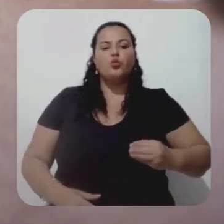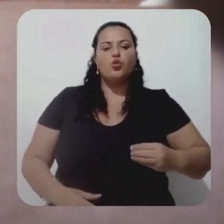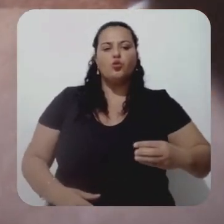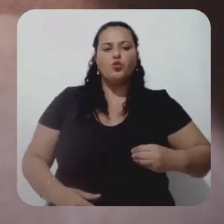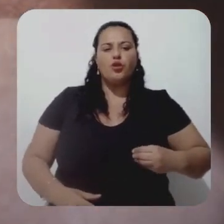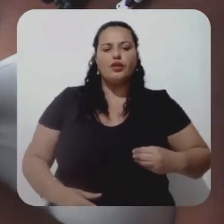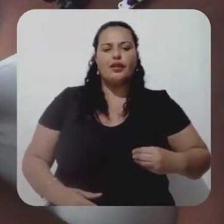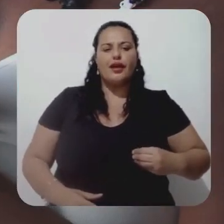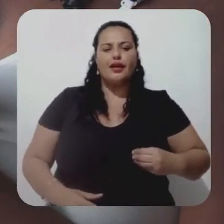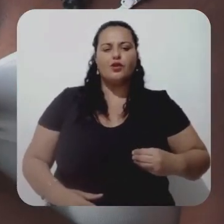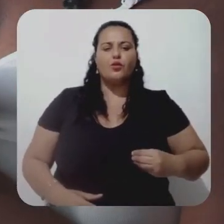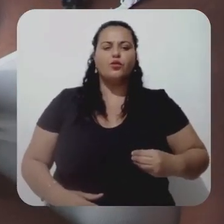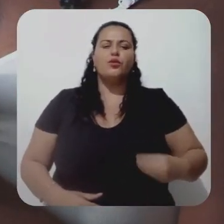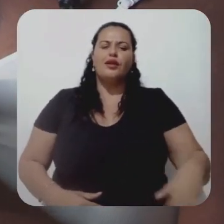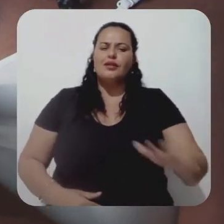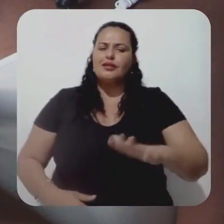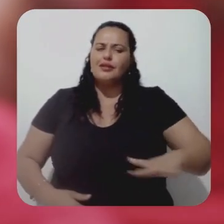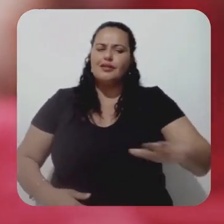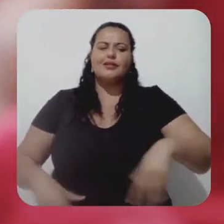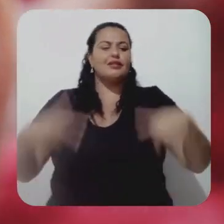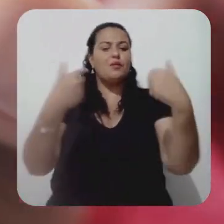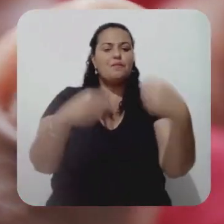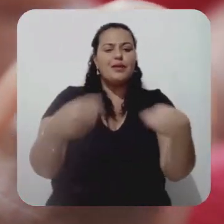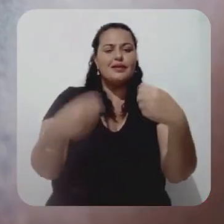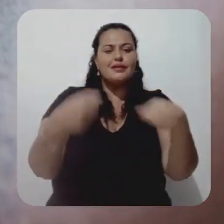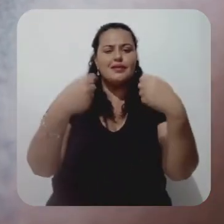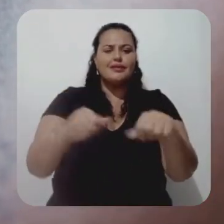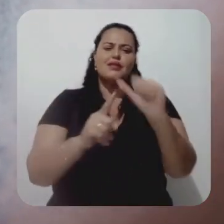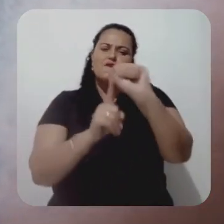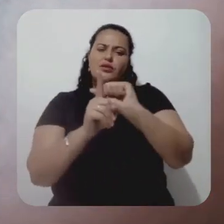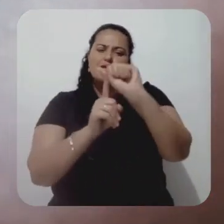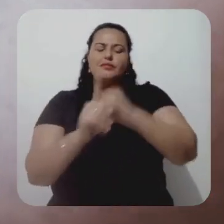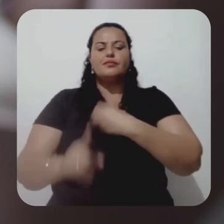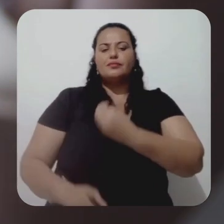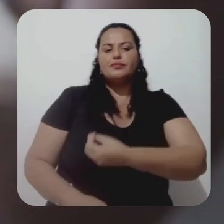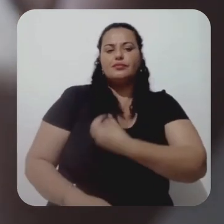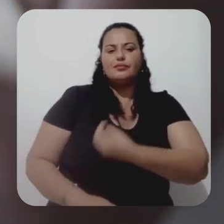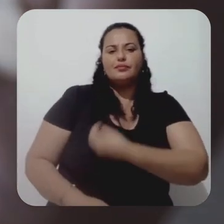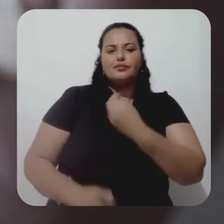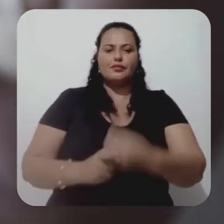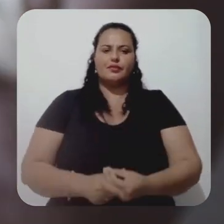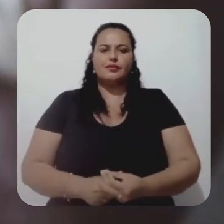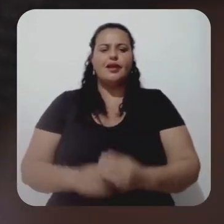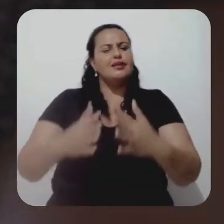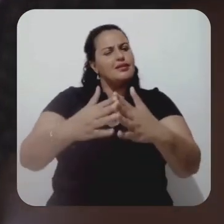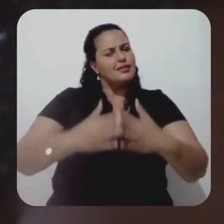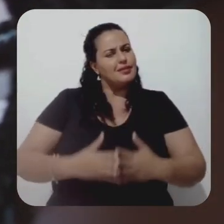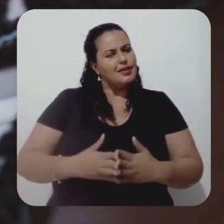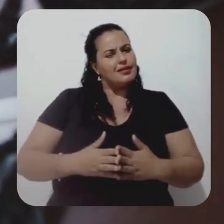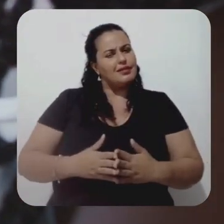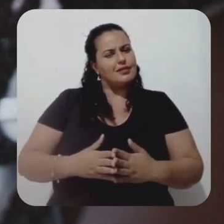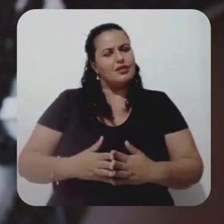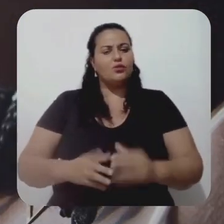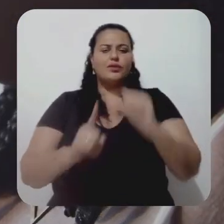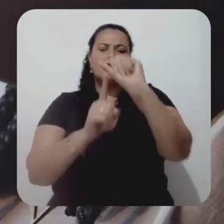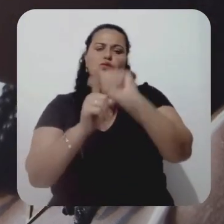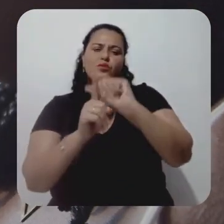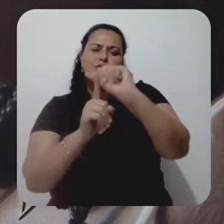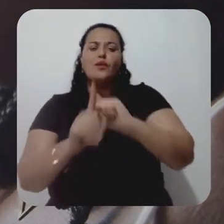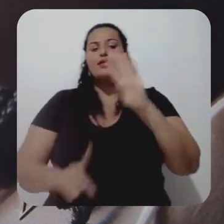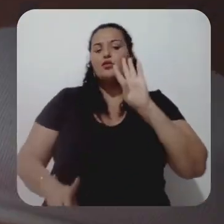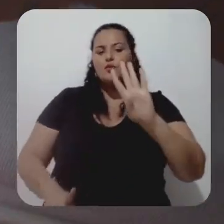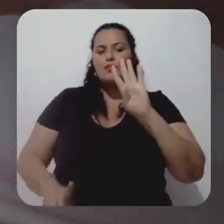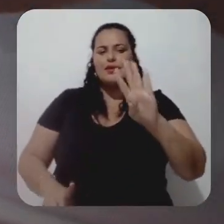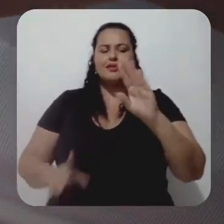O leite materno é o único alimento que uma criança precisa até os 6 meses de vida. A licença maternidade geralmente